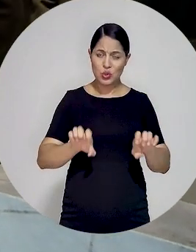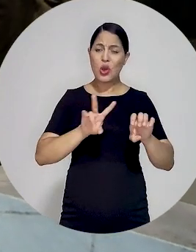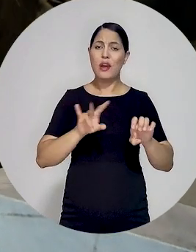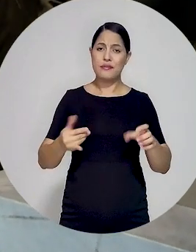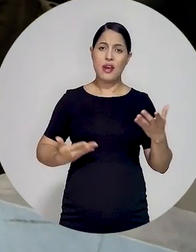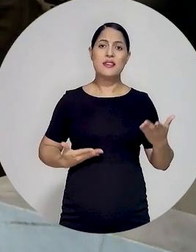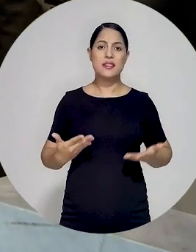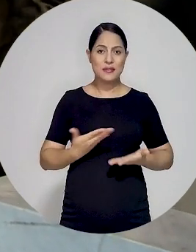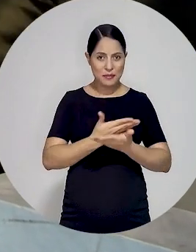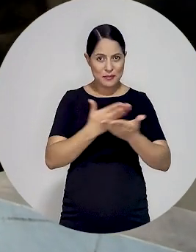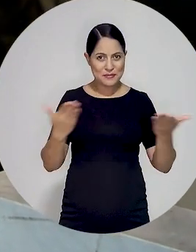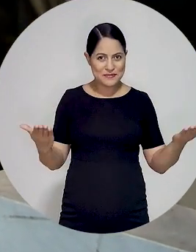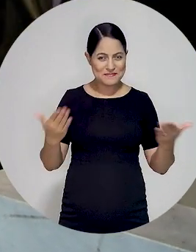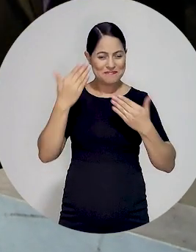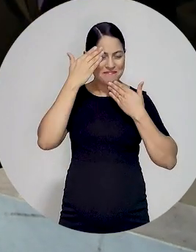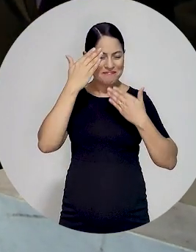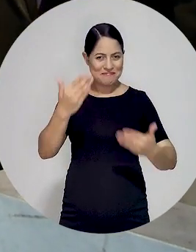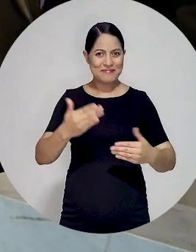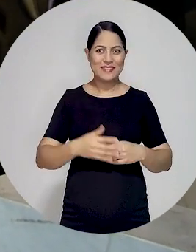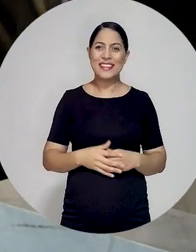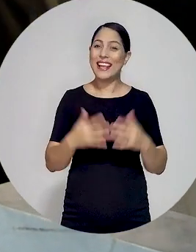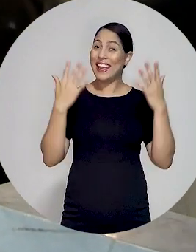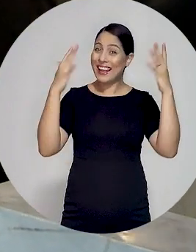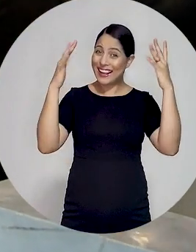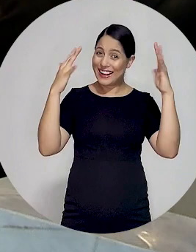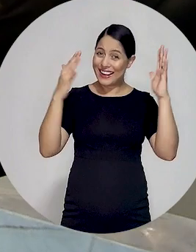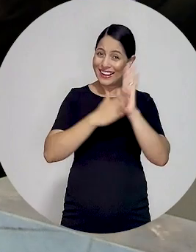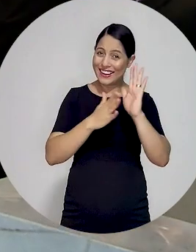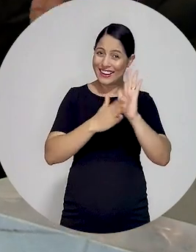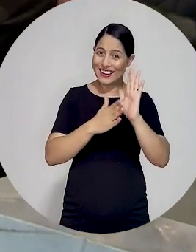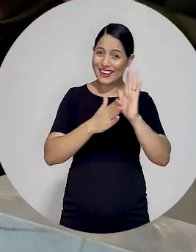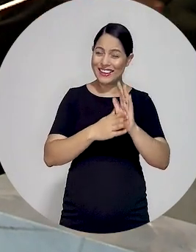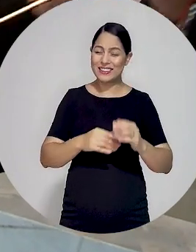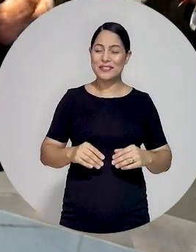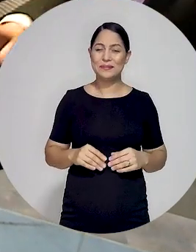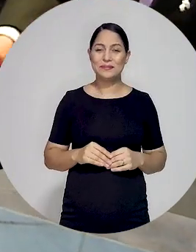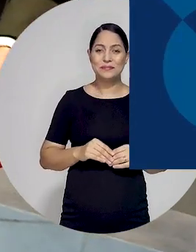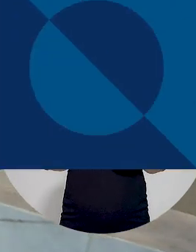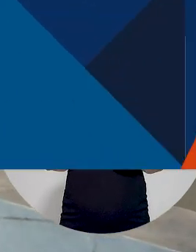servirá a partir de hoje à advocacia brasileira. Muito obrigado.